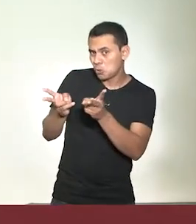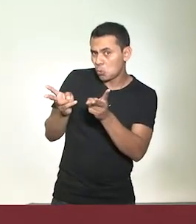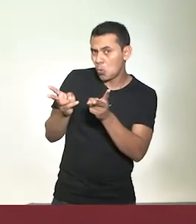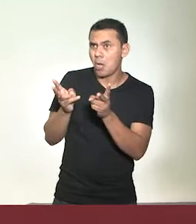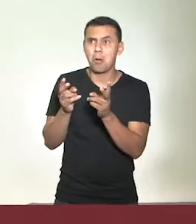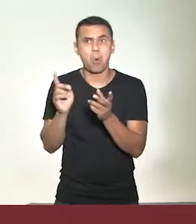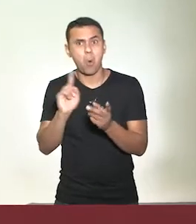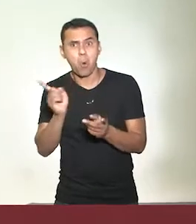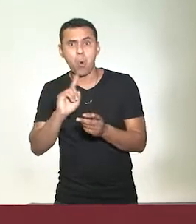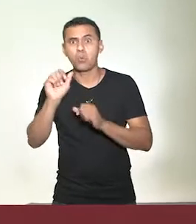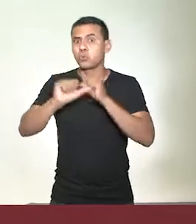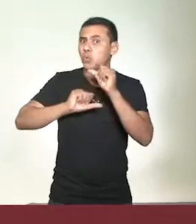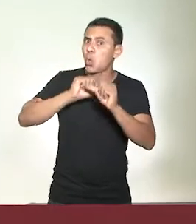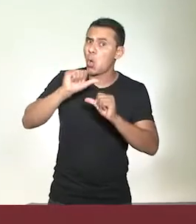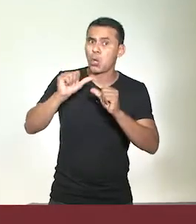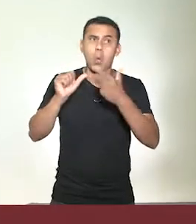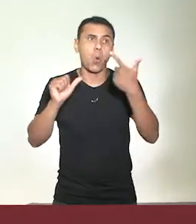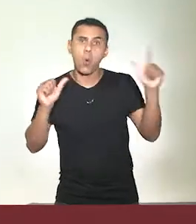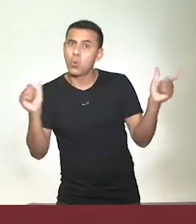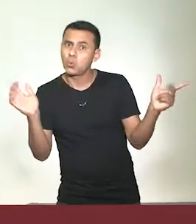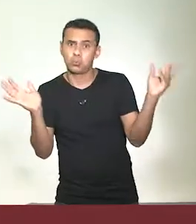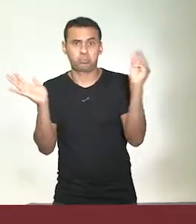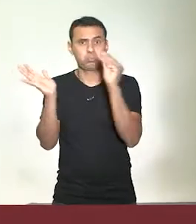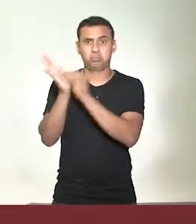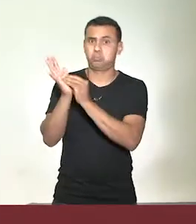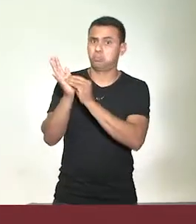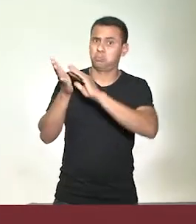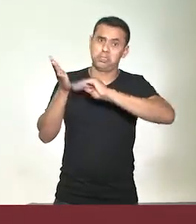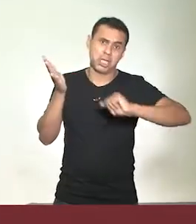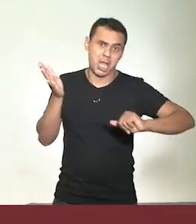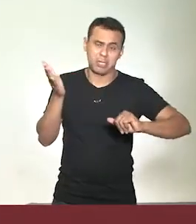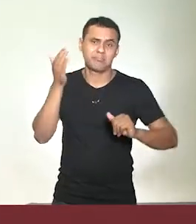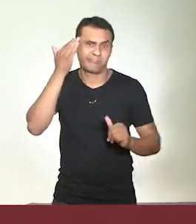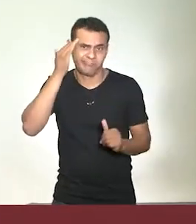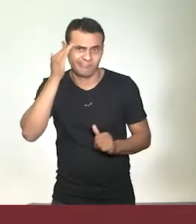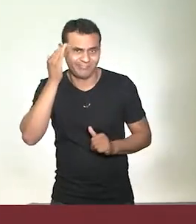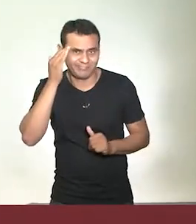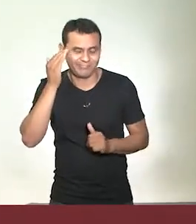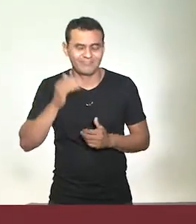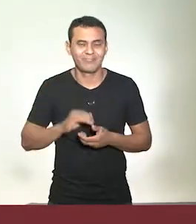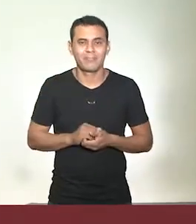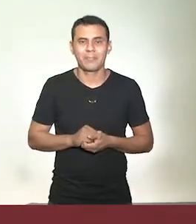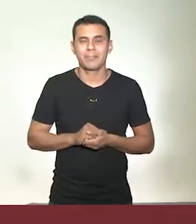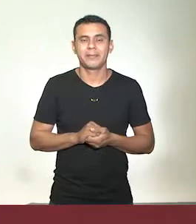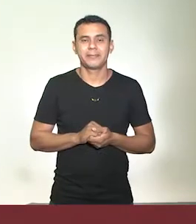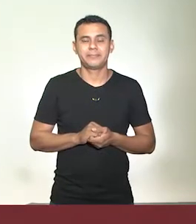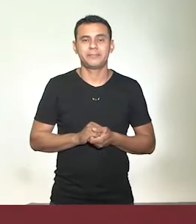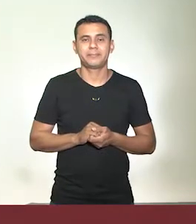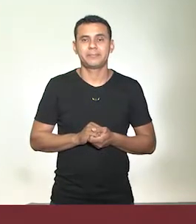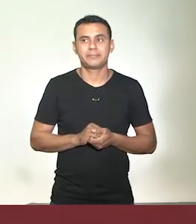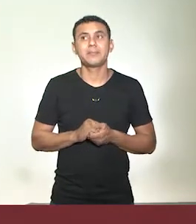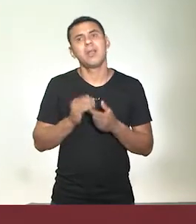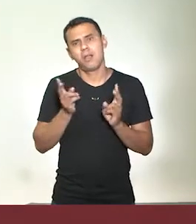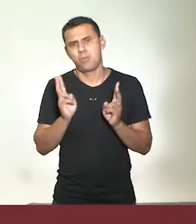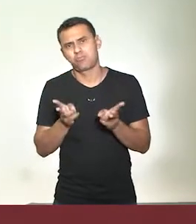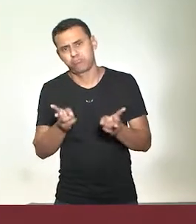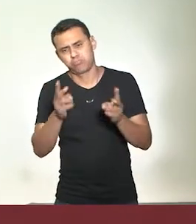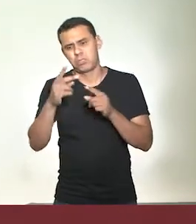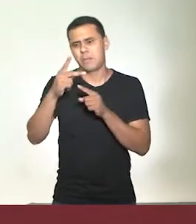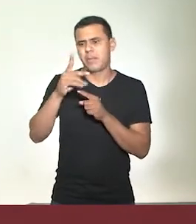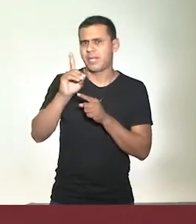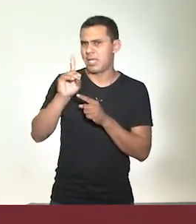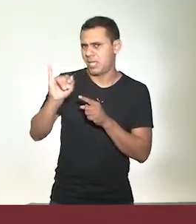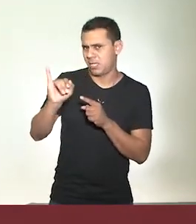continuar não ter continuidade ou ele possa ser excluído do da